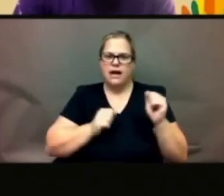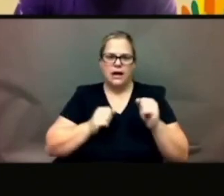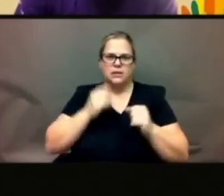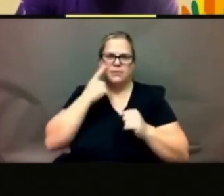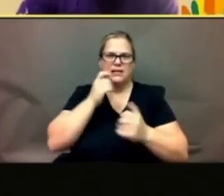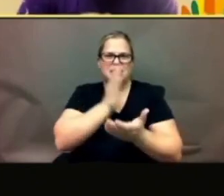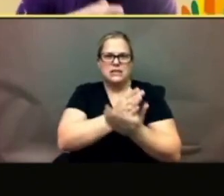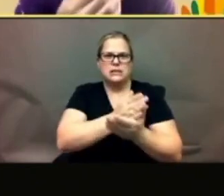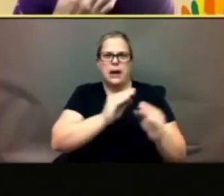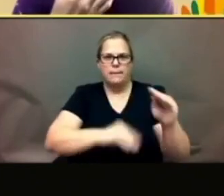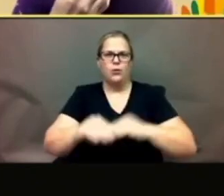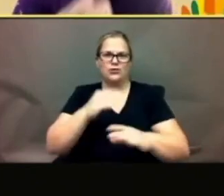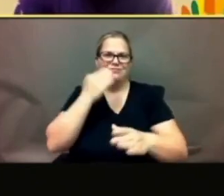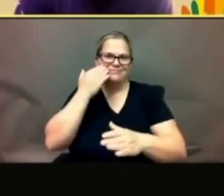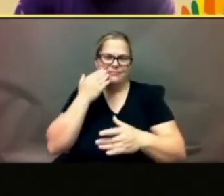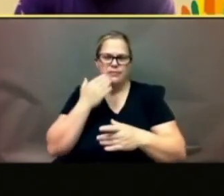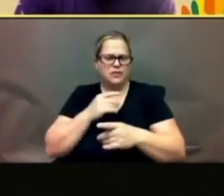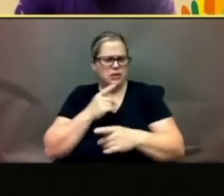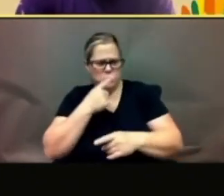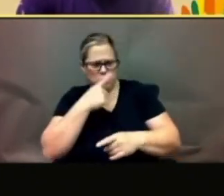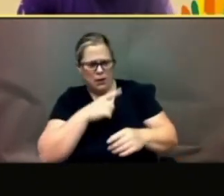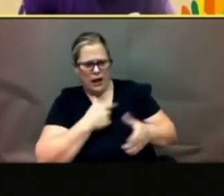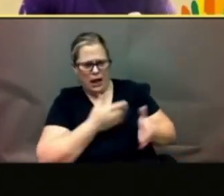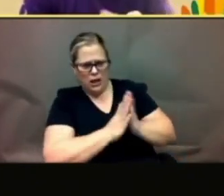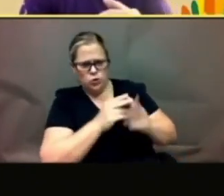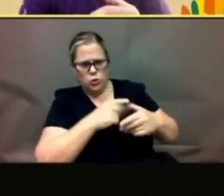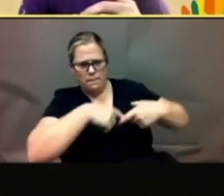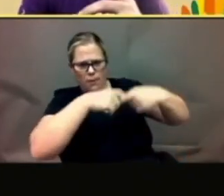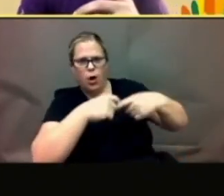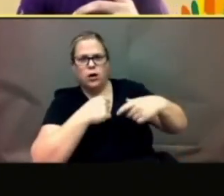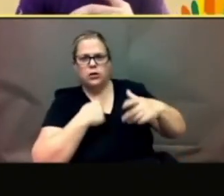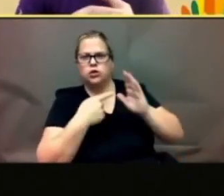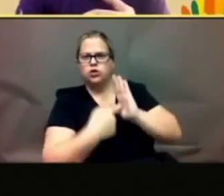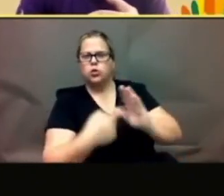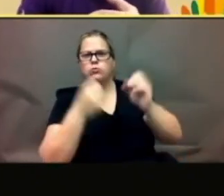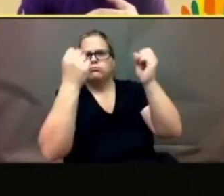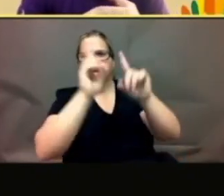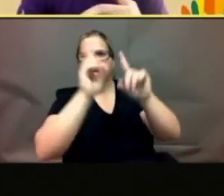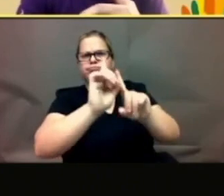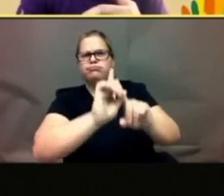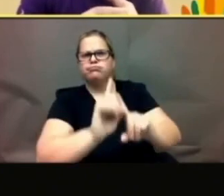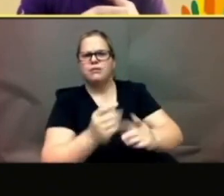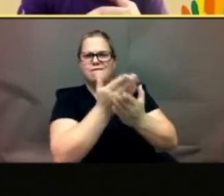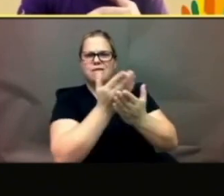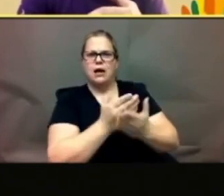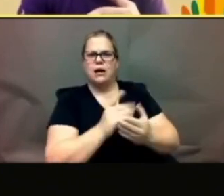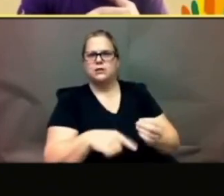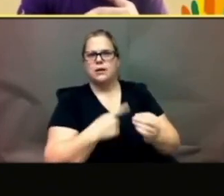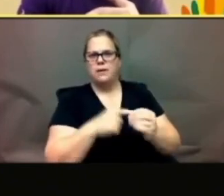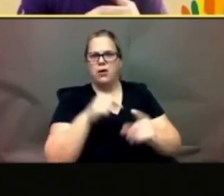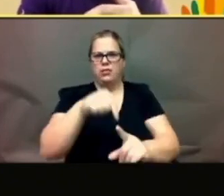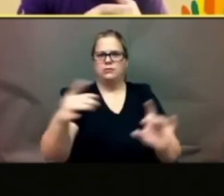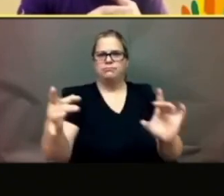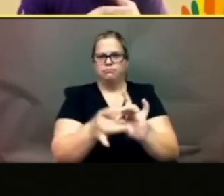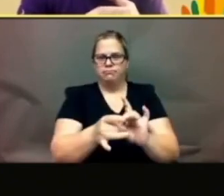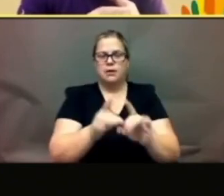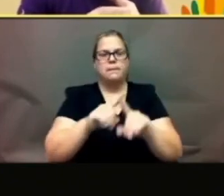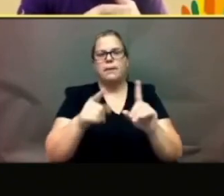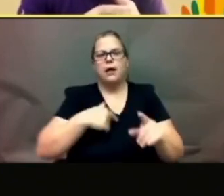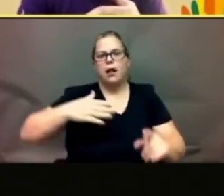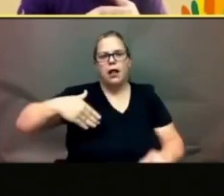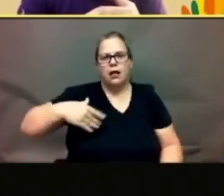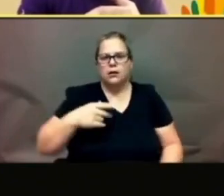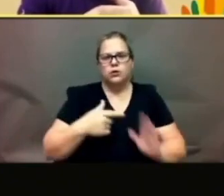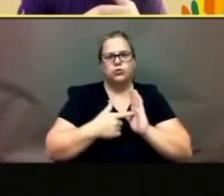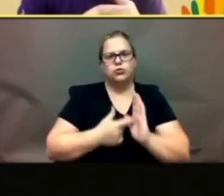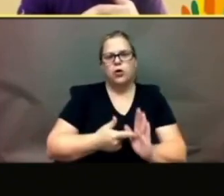usado. Foi muito rápido agora o vídeo. Posso pedir uma pausa ali. Estamos mostrando muitos fatos diferentes. Sobre